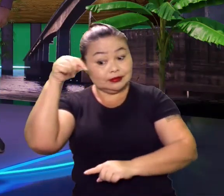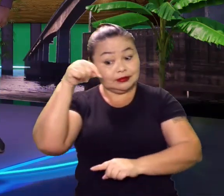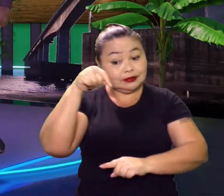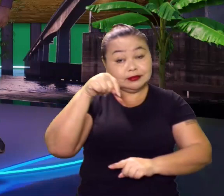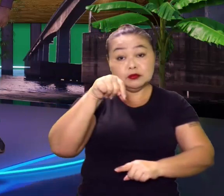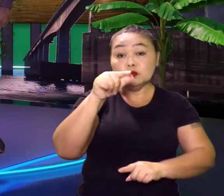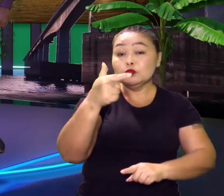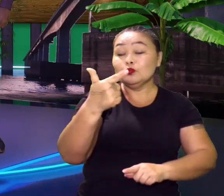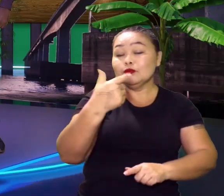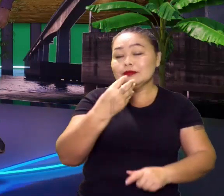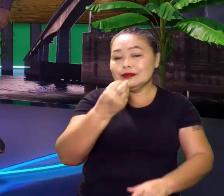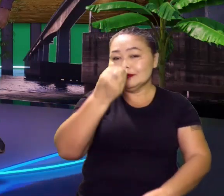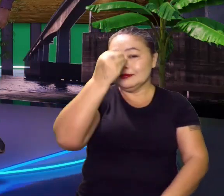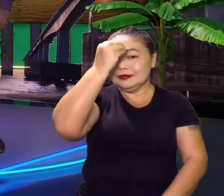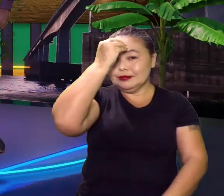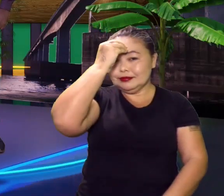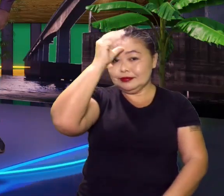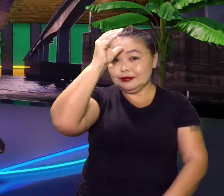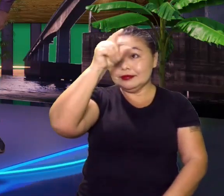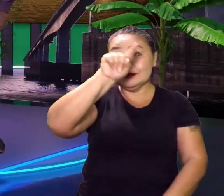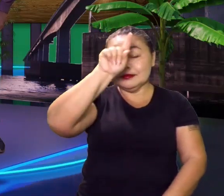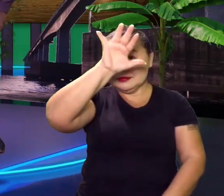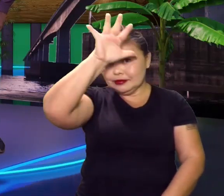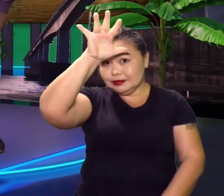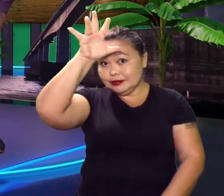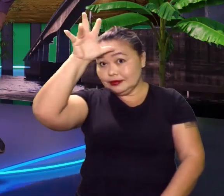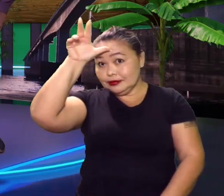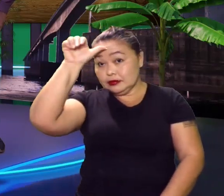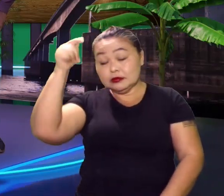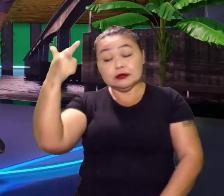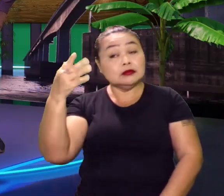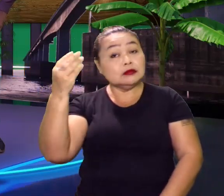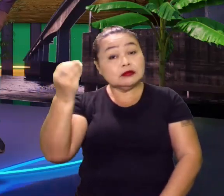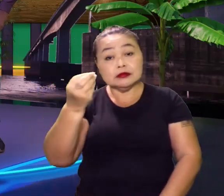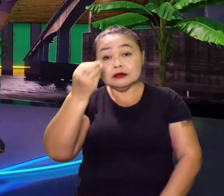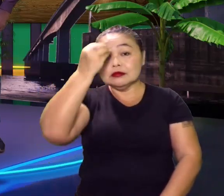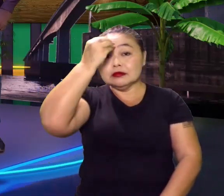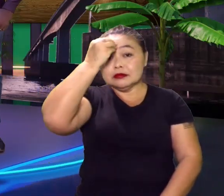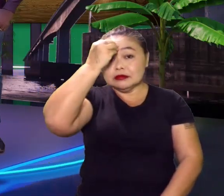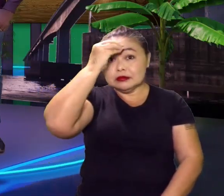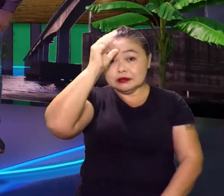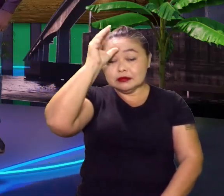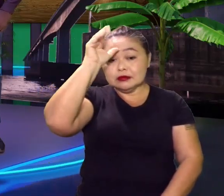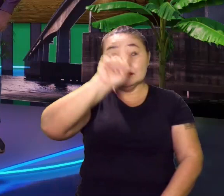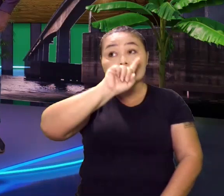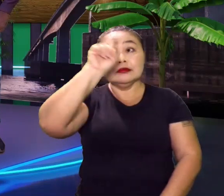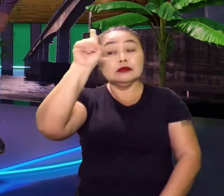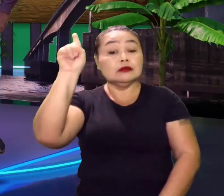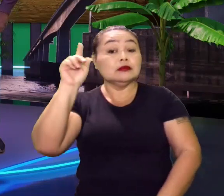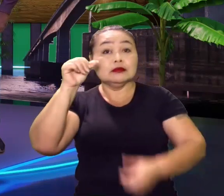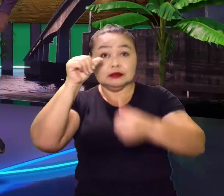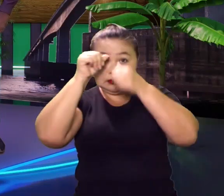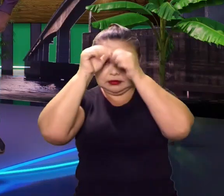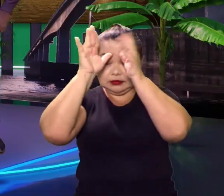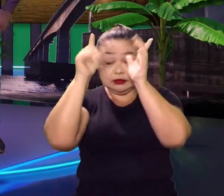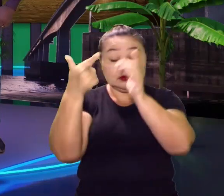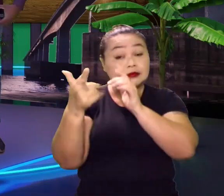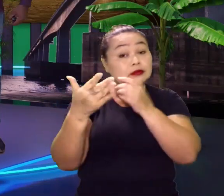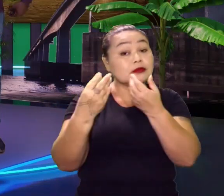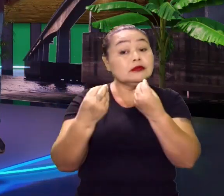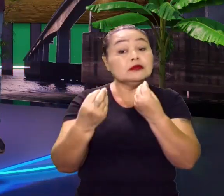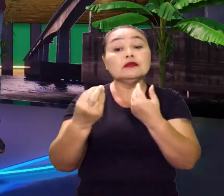agora. O pessoal que vem do Amazonas não tem esse conhecimento. O pessoal que vem do Acre não tem esse